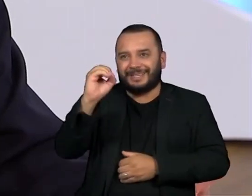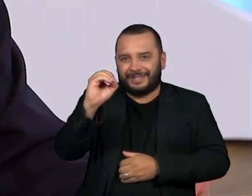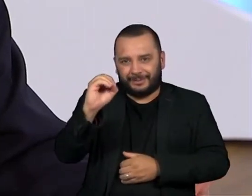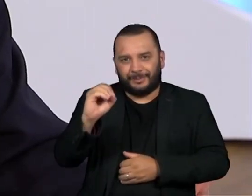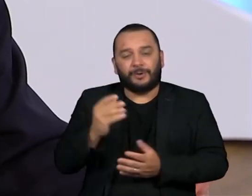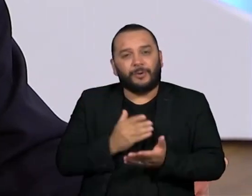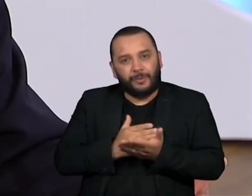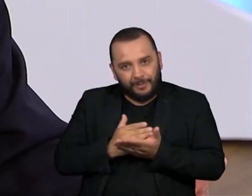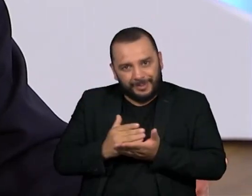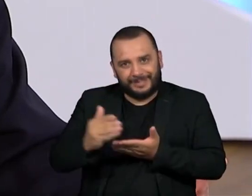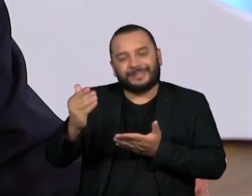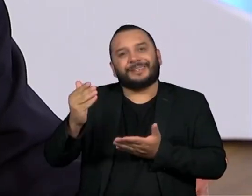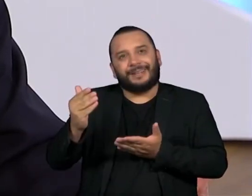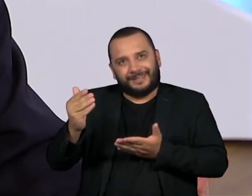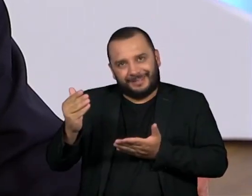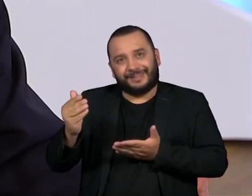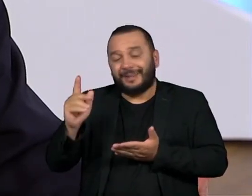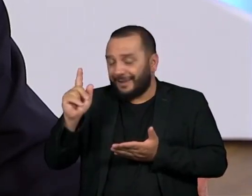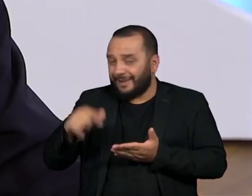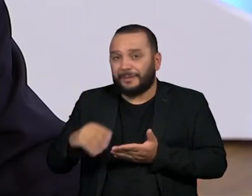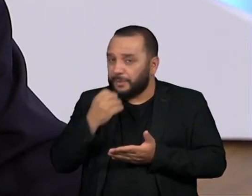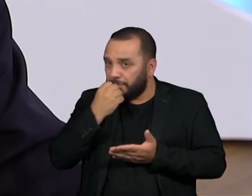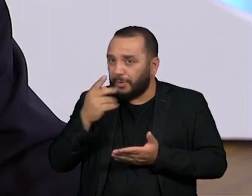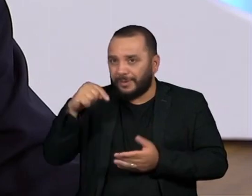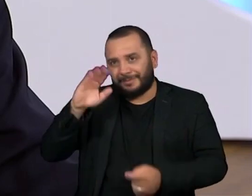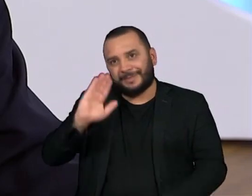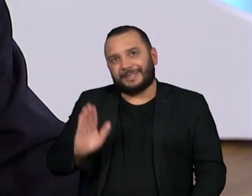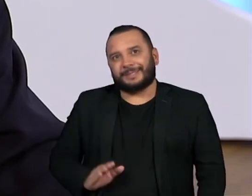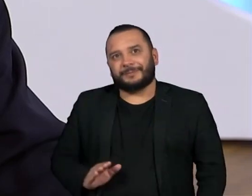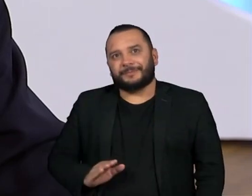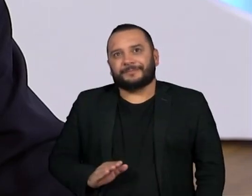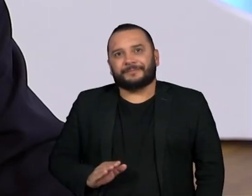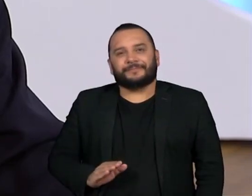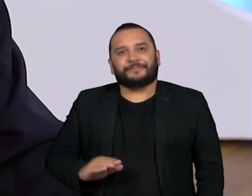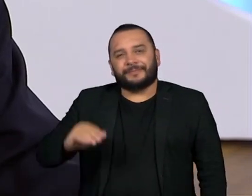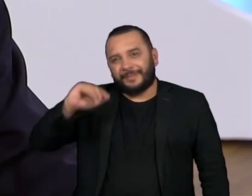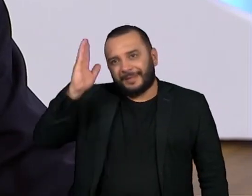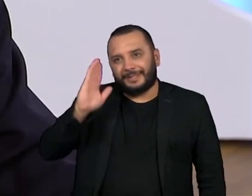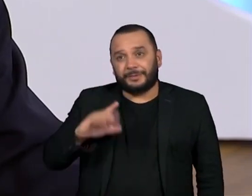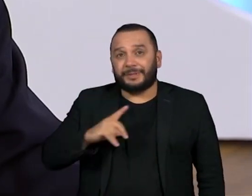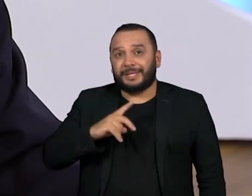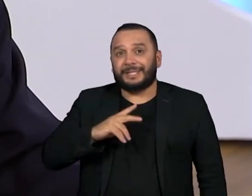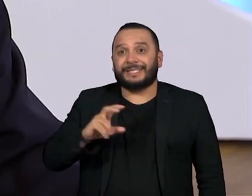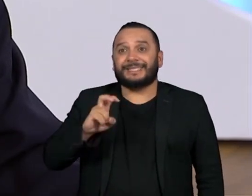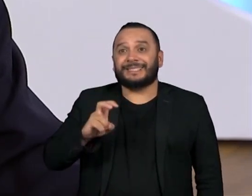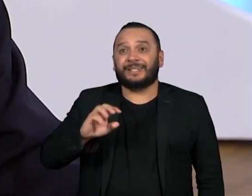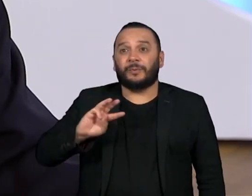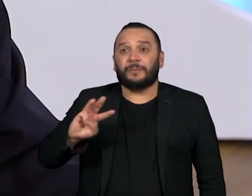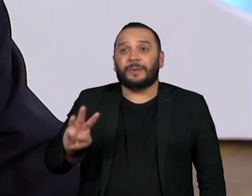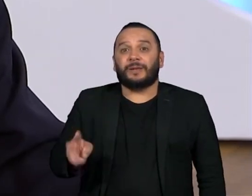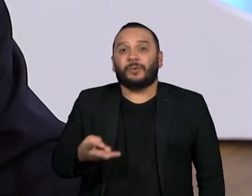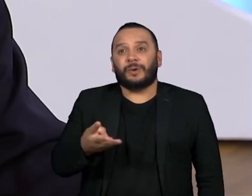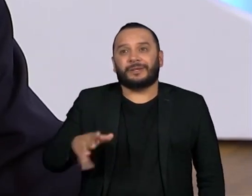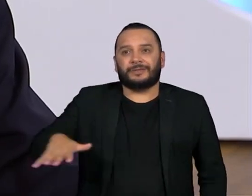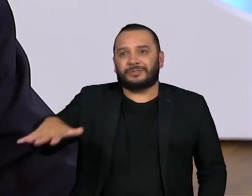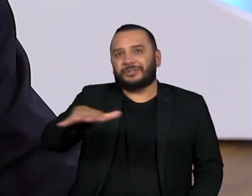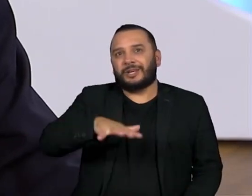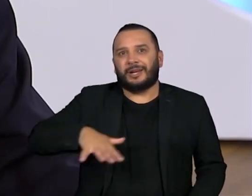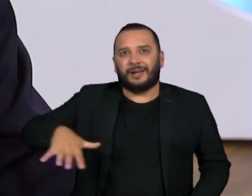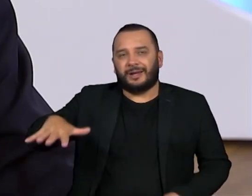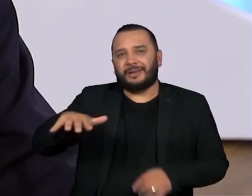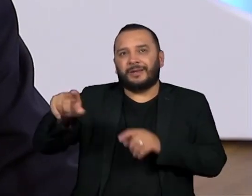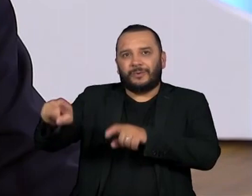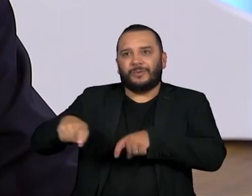pequeno, que é outra vantagem brasileira. O Brasil tem 5 milhões de propriedades rurais registradas no